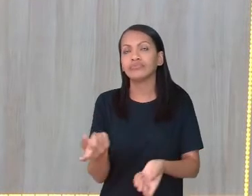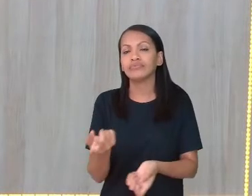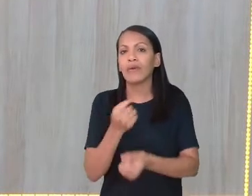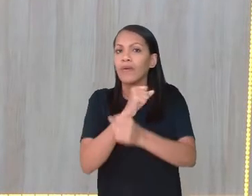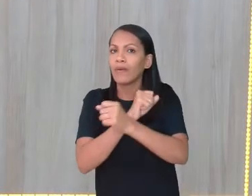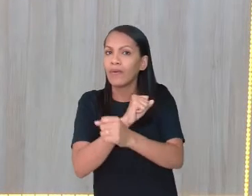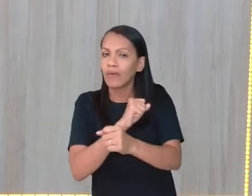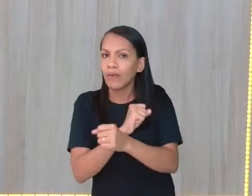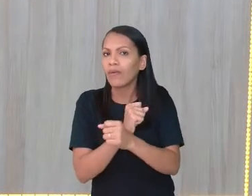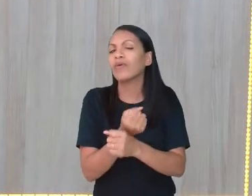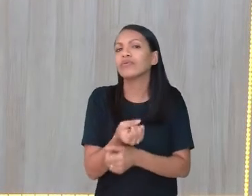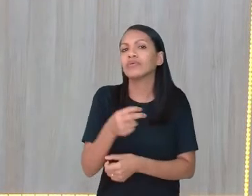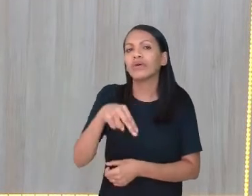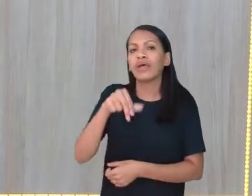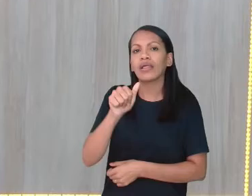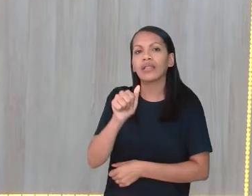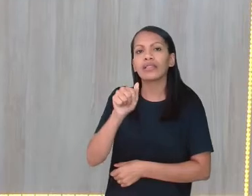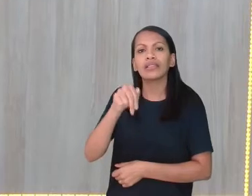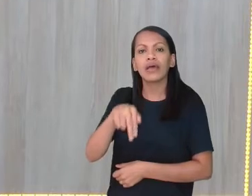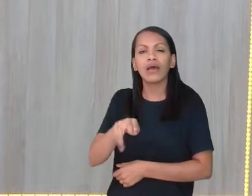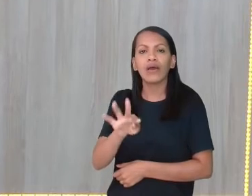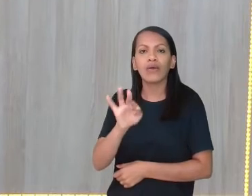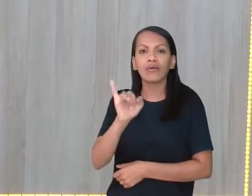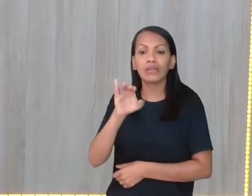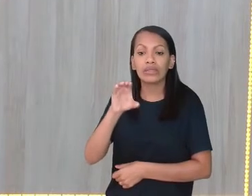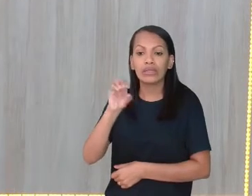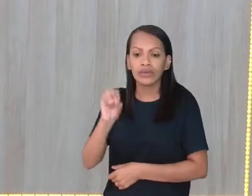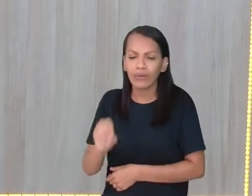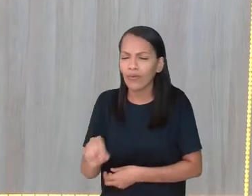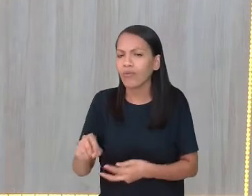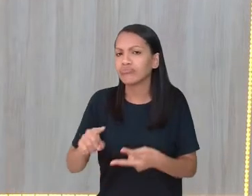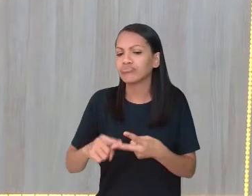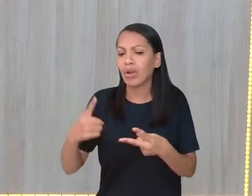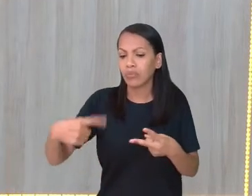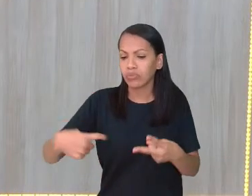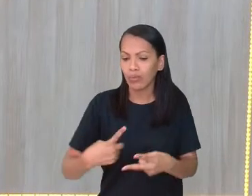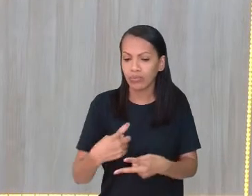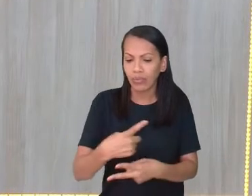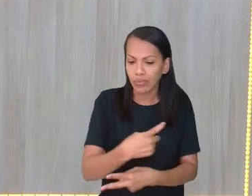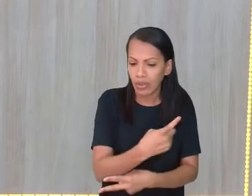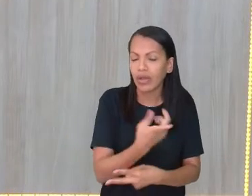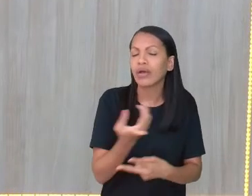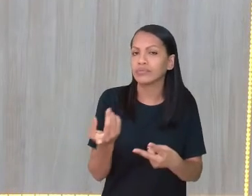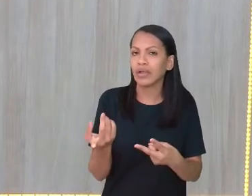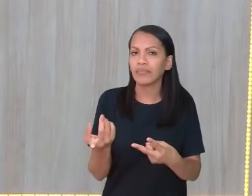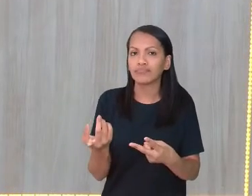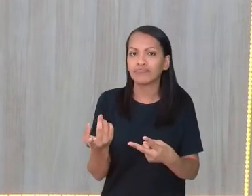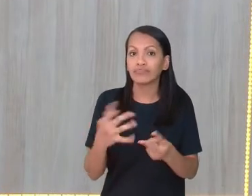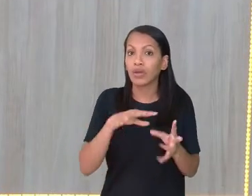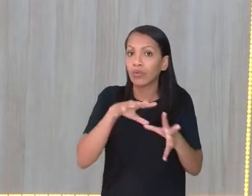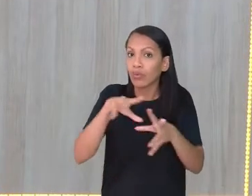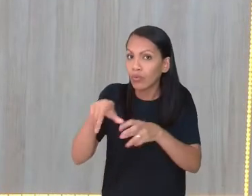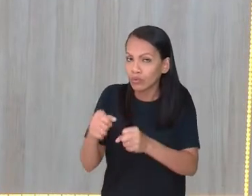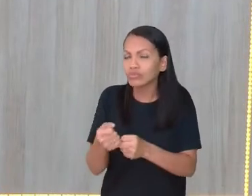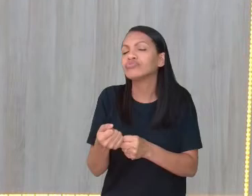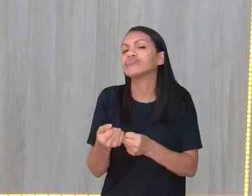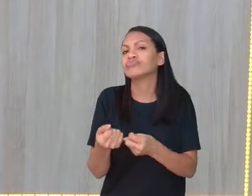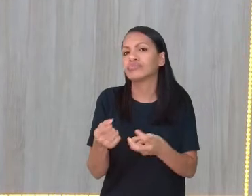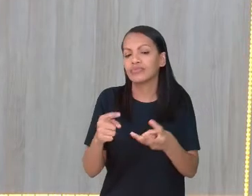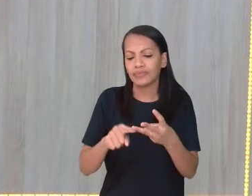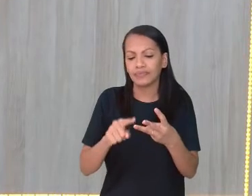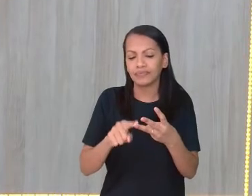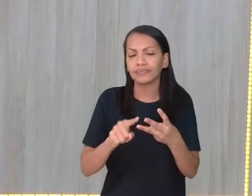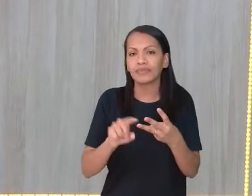o Náutico, que são entidades desportivas que são privadas. Então, eles têm